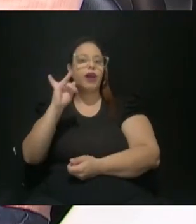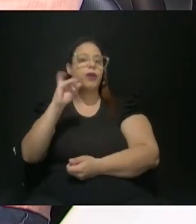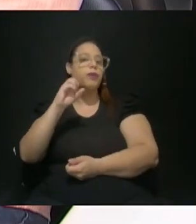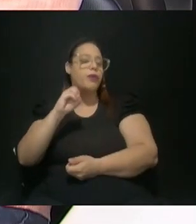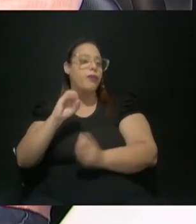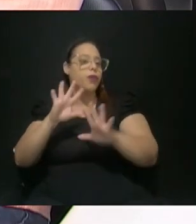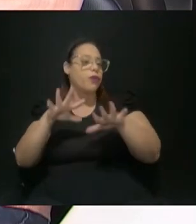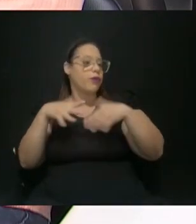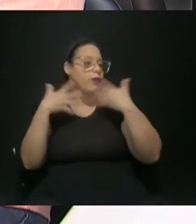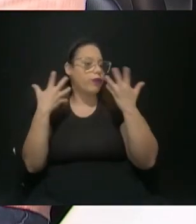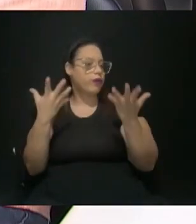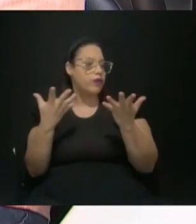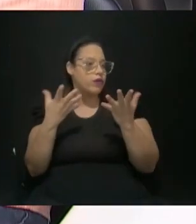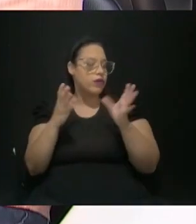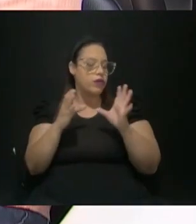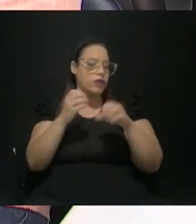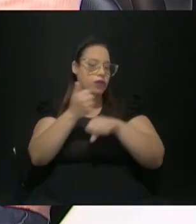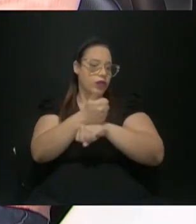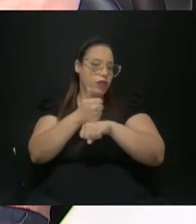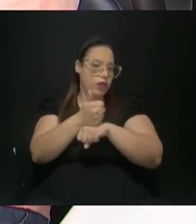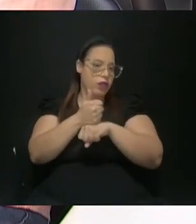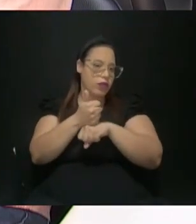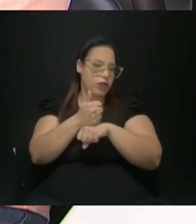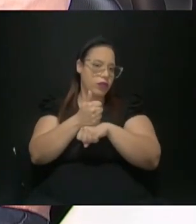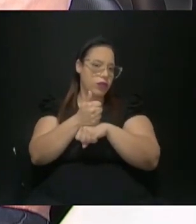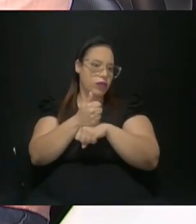nessa área, qual que é a área mais desejada?